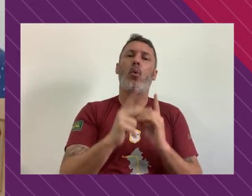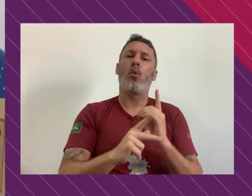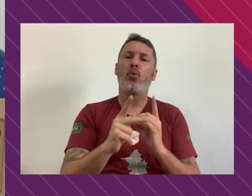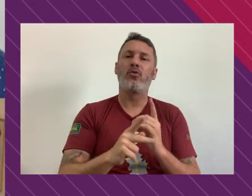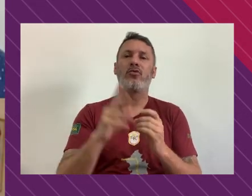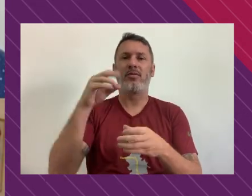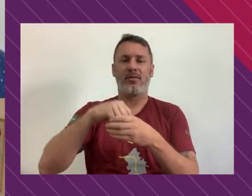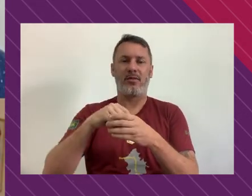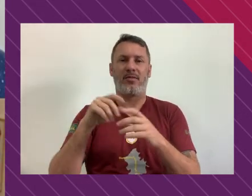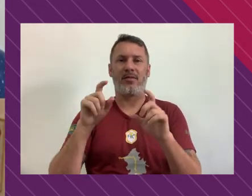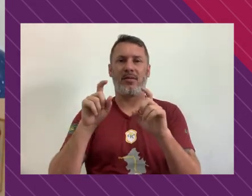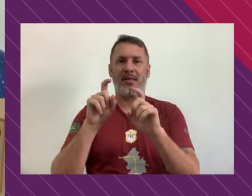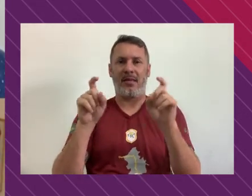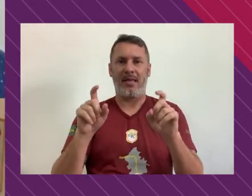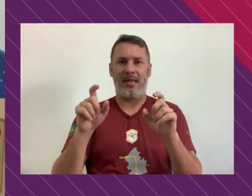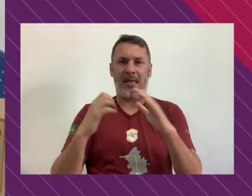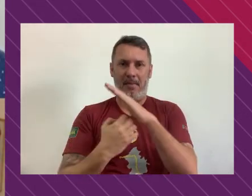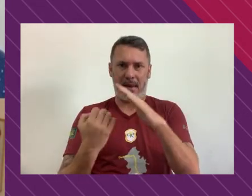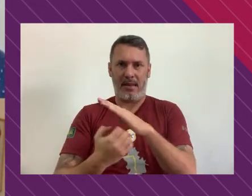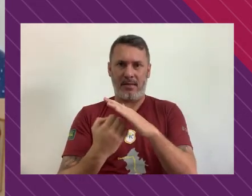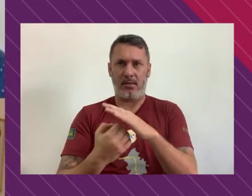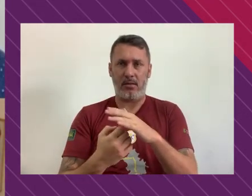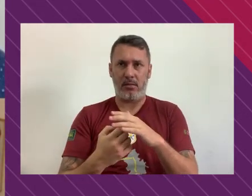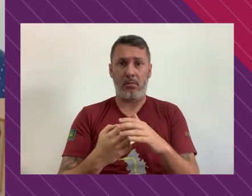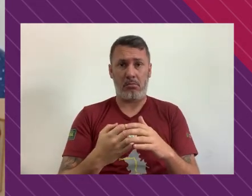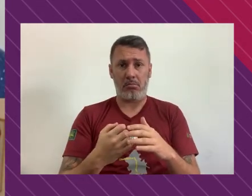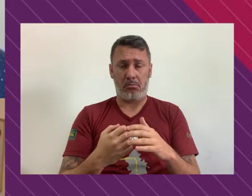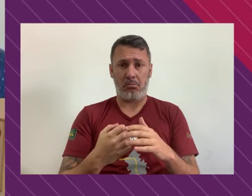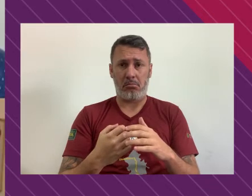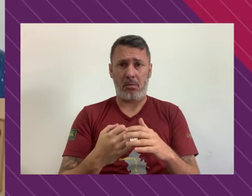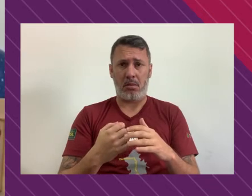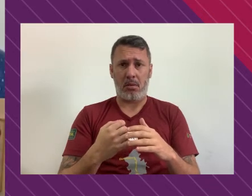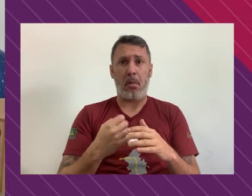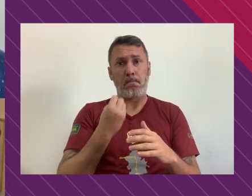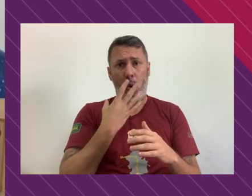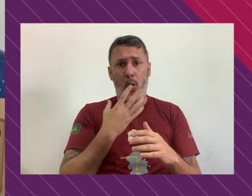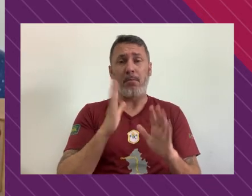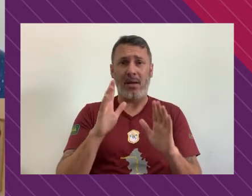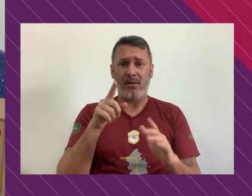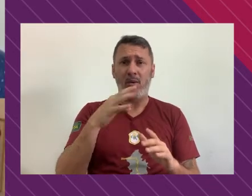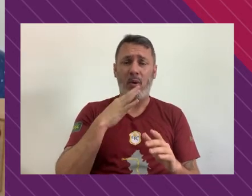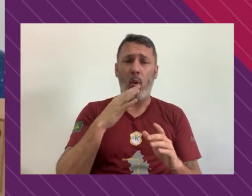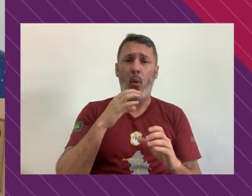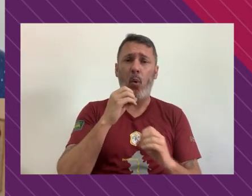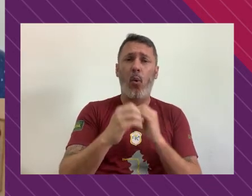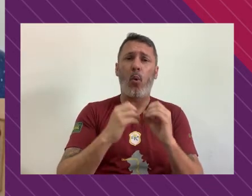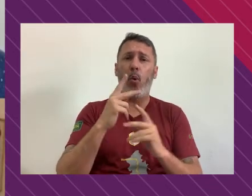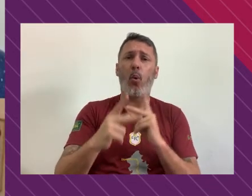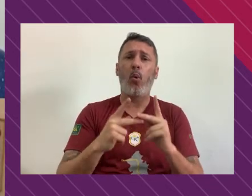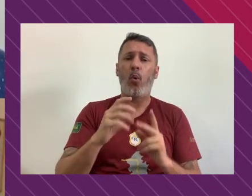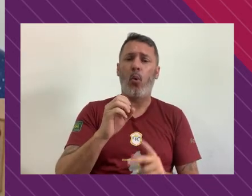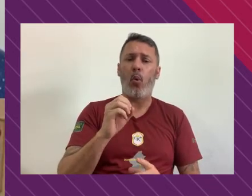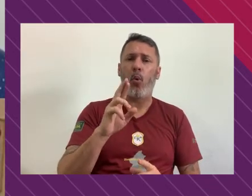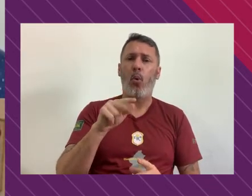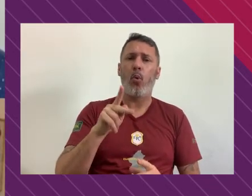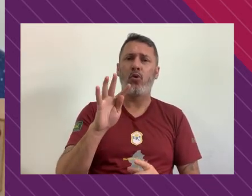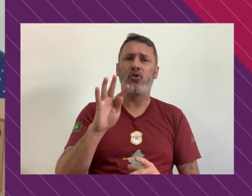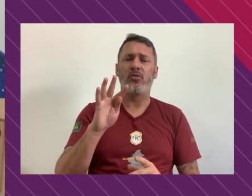mais inclusivos, né? Eu citei para vocês aí algumas indústrias duras, siderurgia, entre tantas